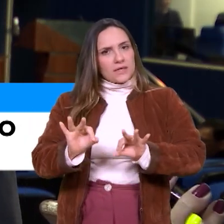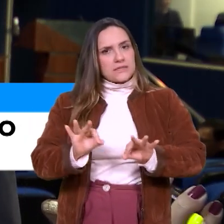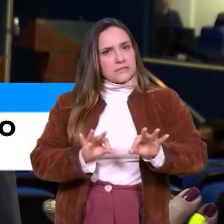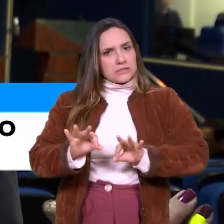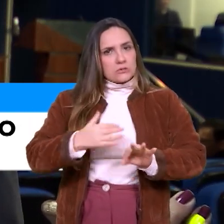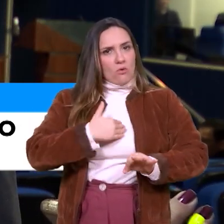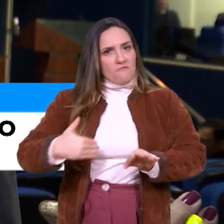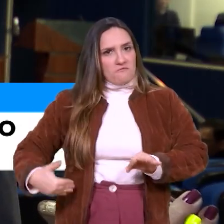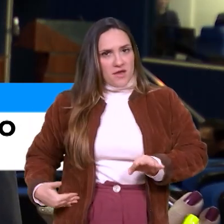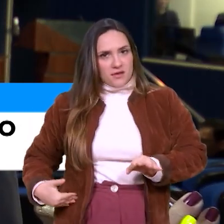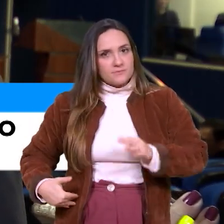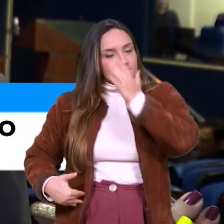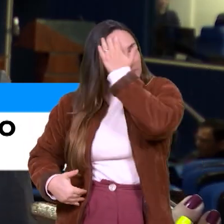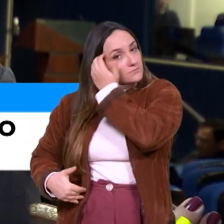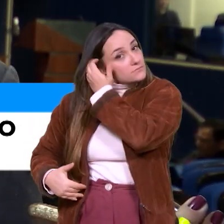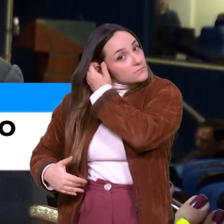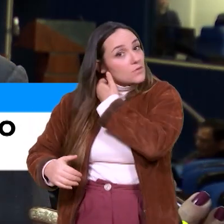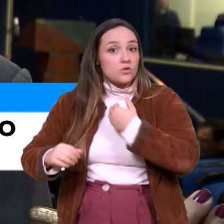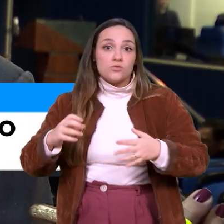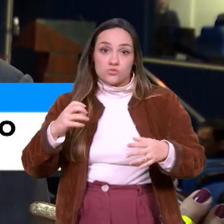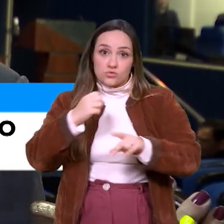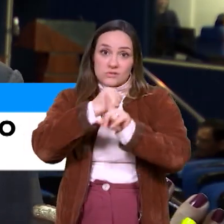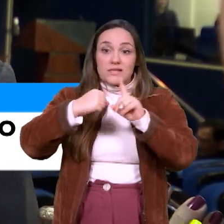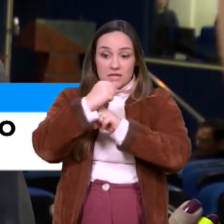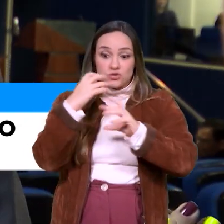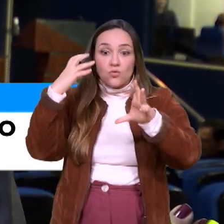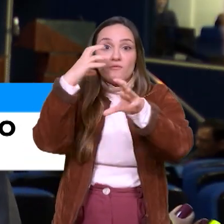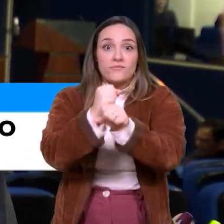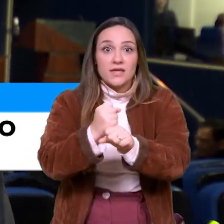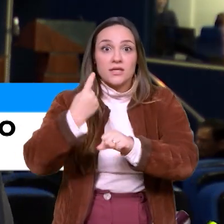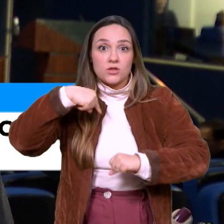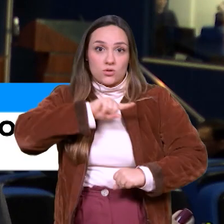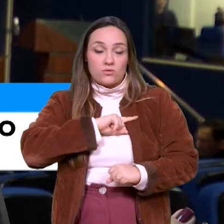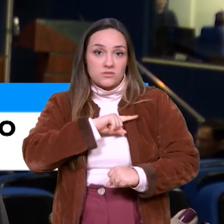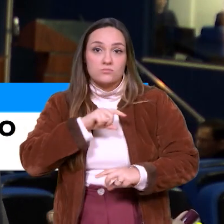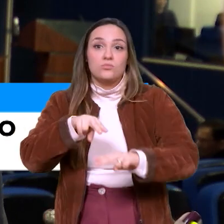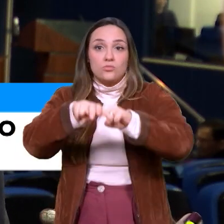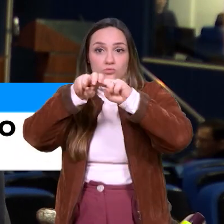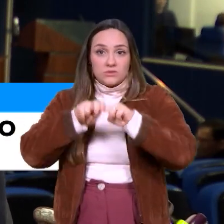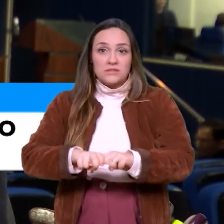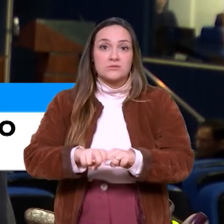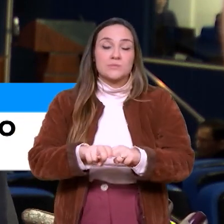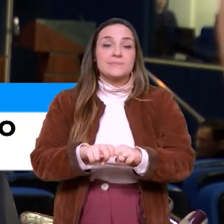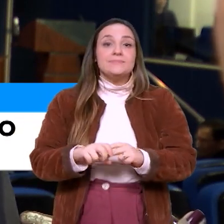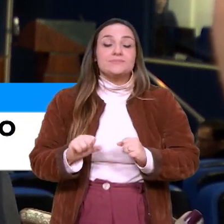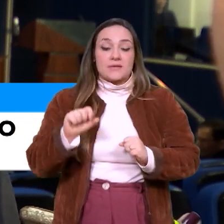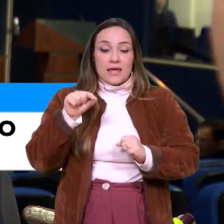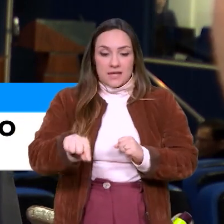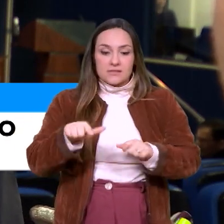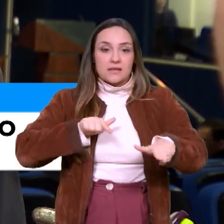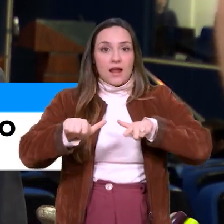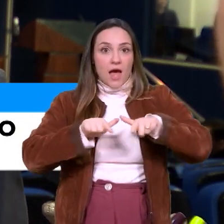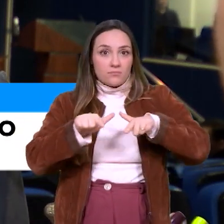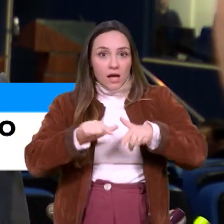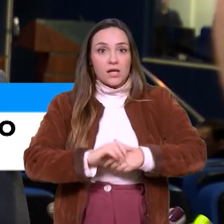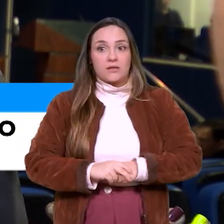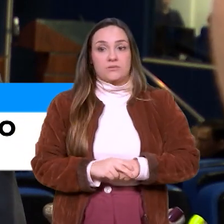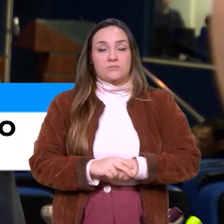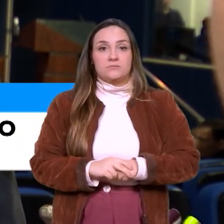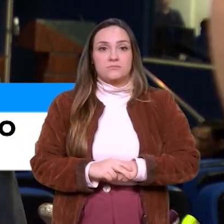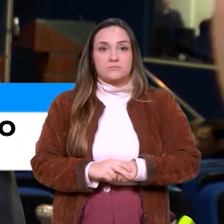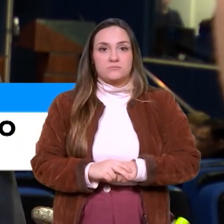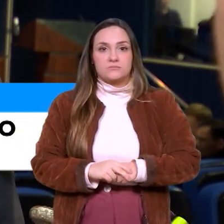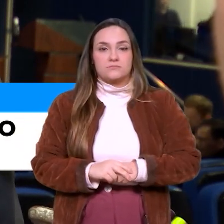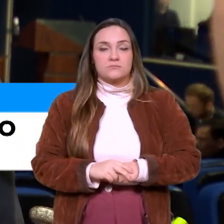a sociedade nos conferiu a responsabilidade de cuidar dos seus interesses, exatamente é esse tipo de trabalho com Mato Grosso do Sul. E eu digo